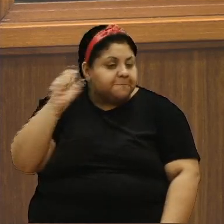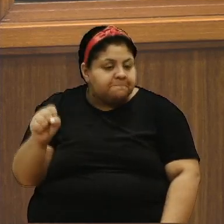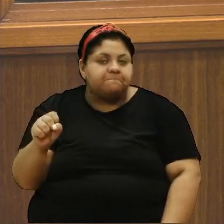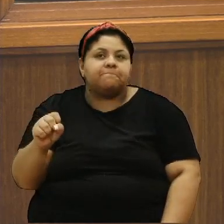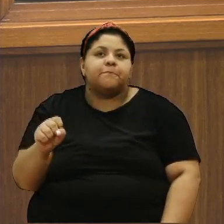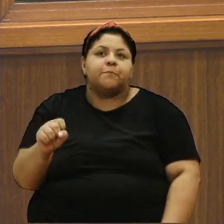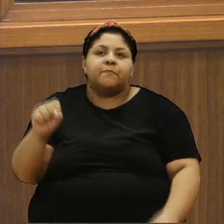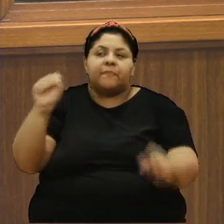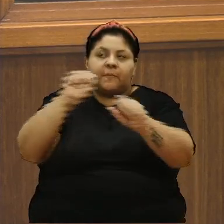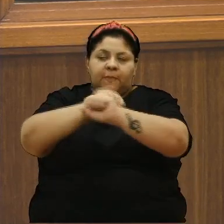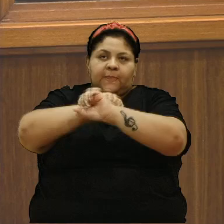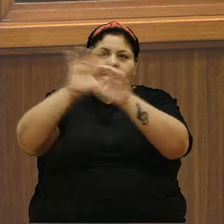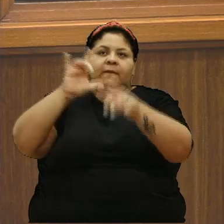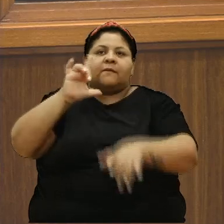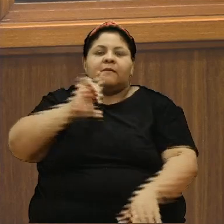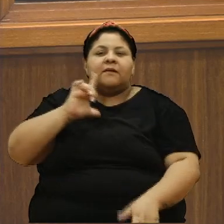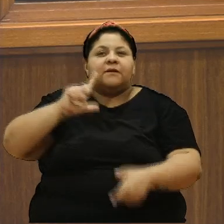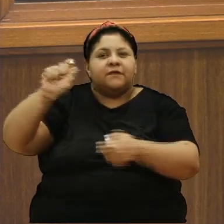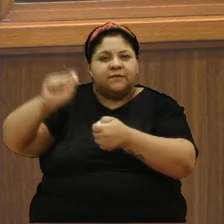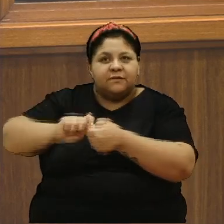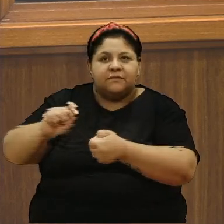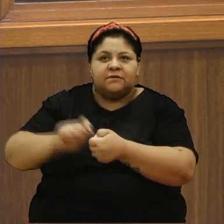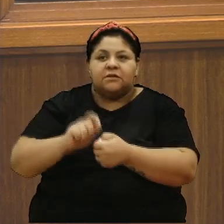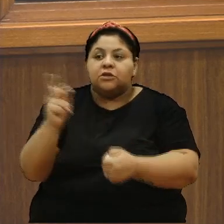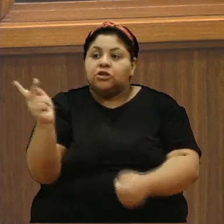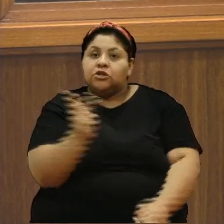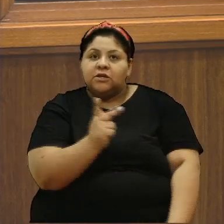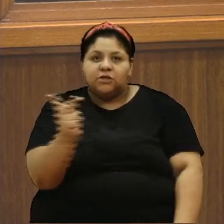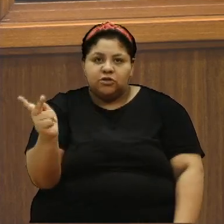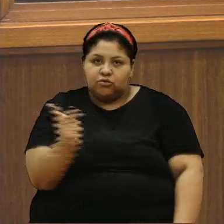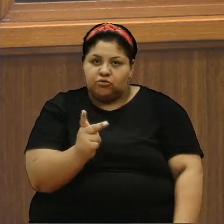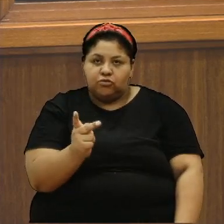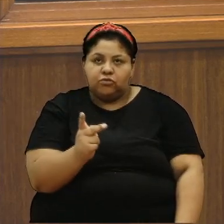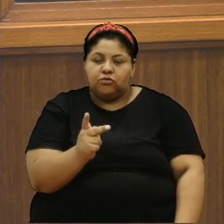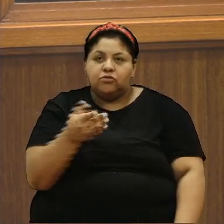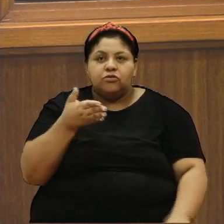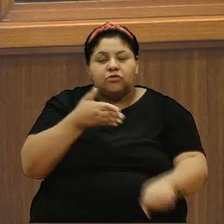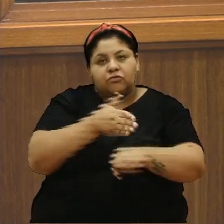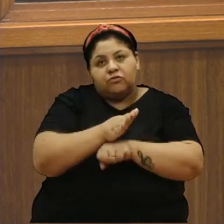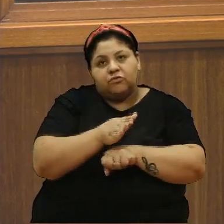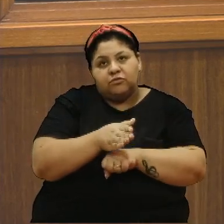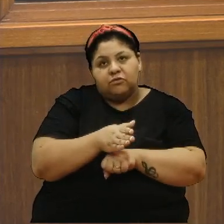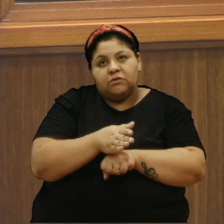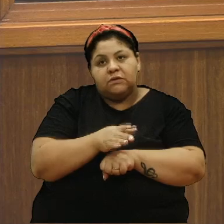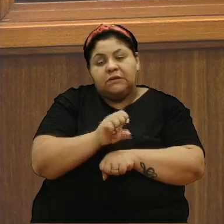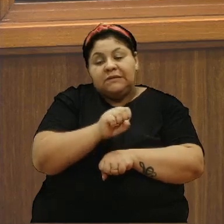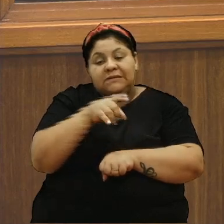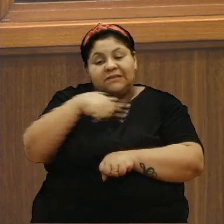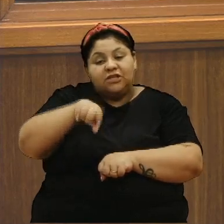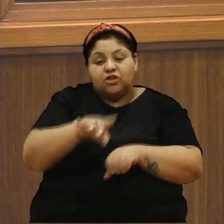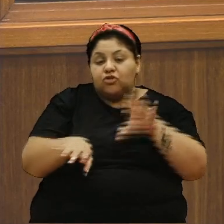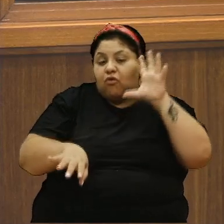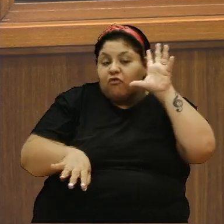e o esclarecimento tem que ser feito de ambas as partes, sob pena da gente não ouvir só um